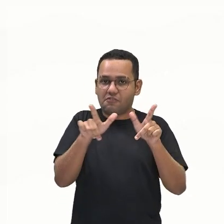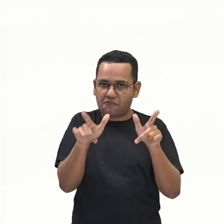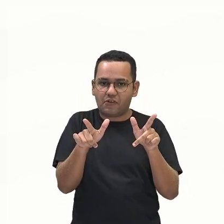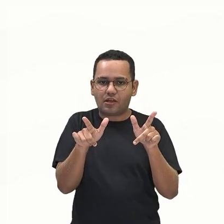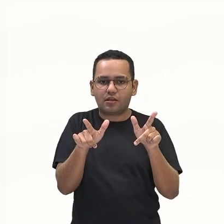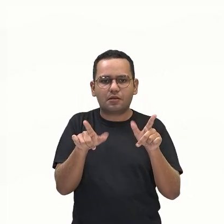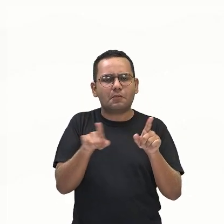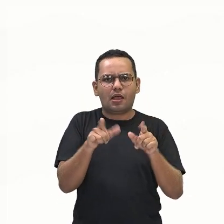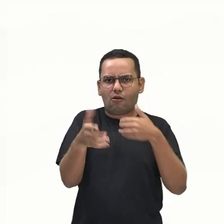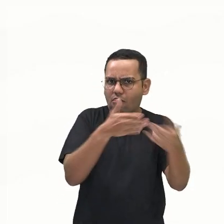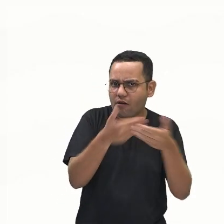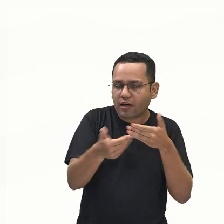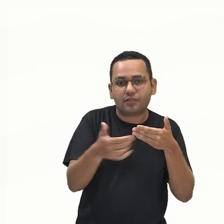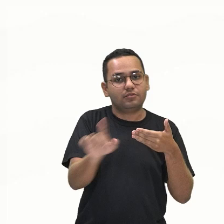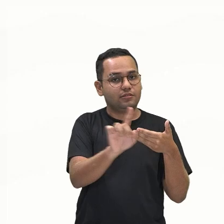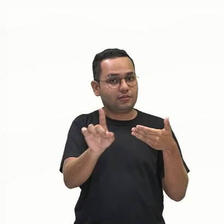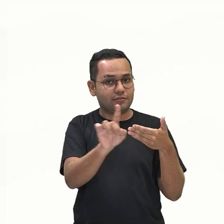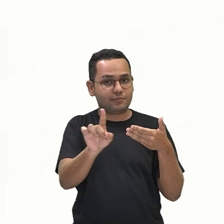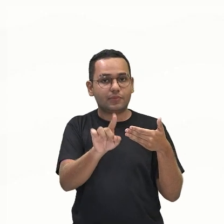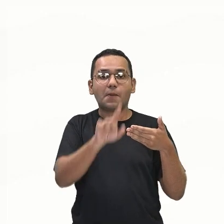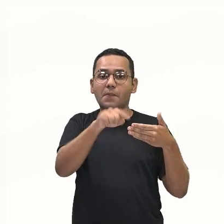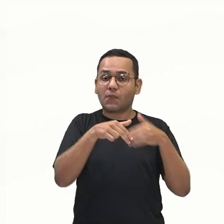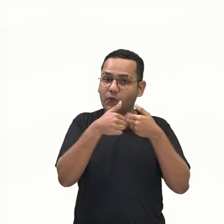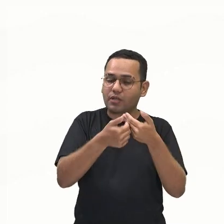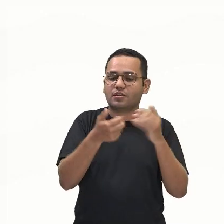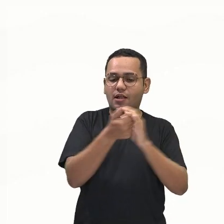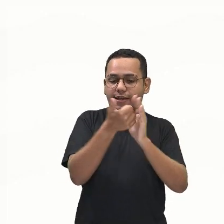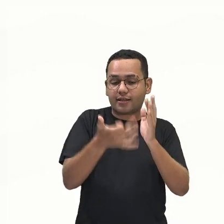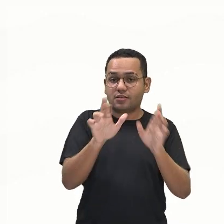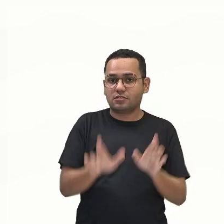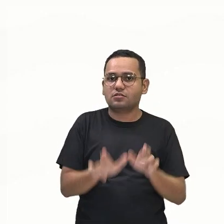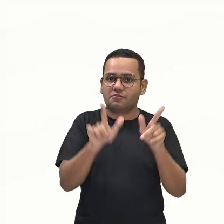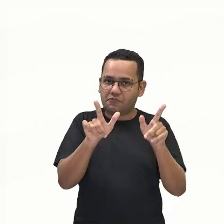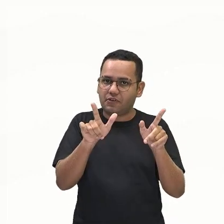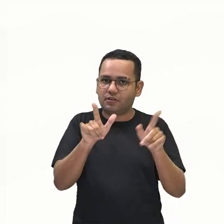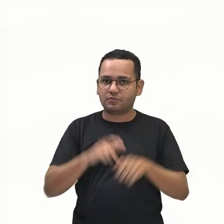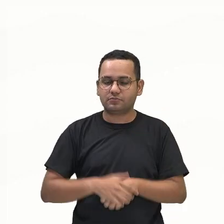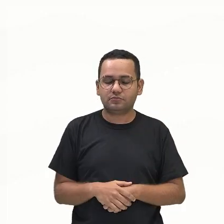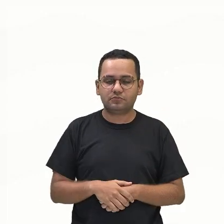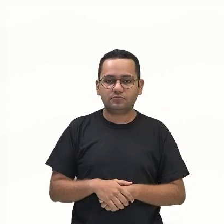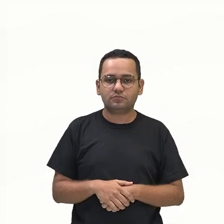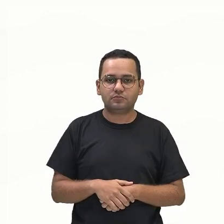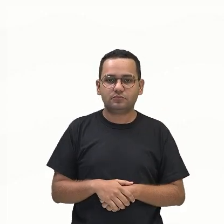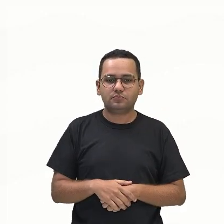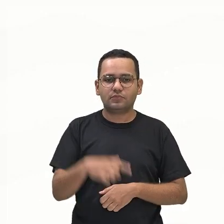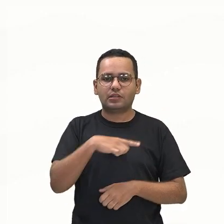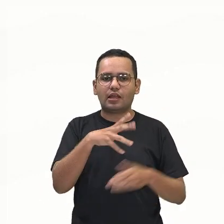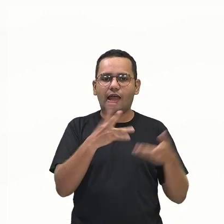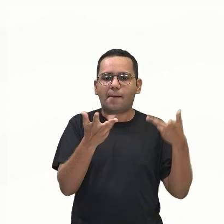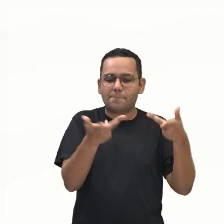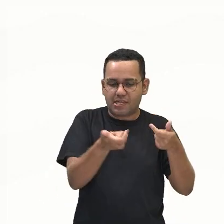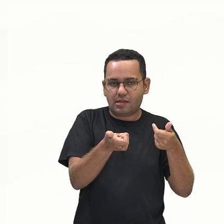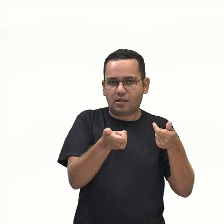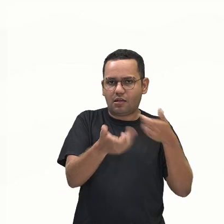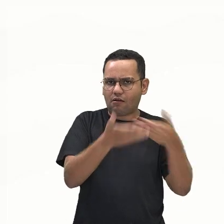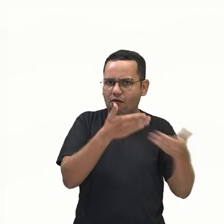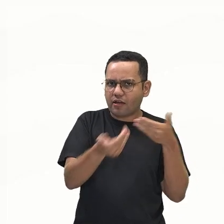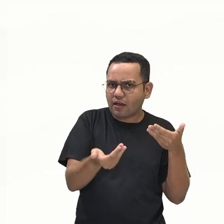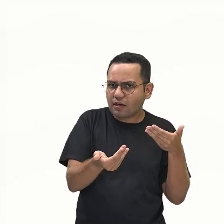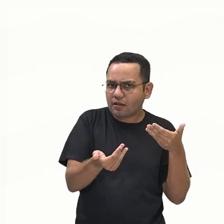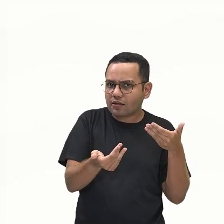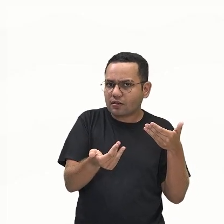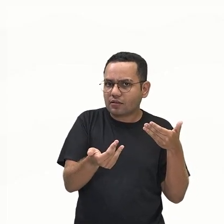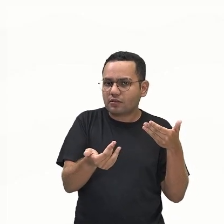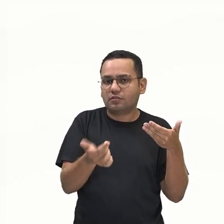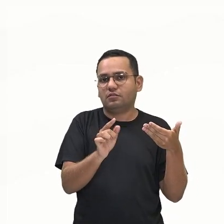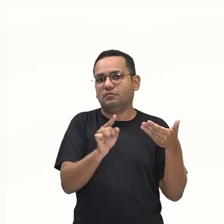qualquer característica, é uma característica que difere. Mesma situação acontece com habilidade, não é qualquer habilidade, é